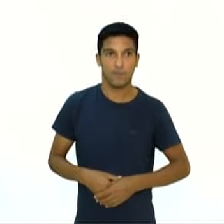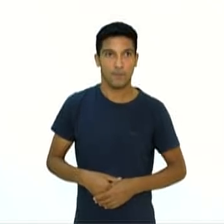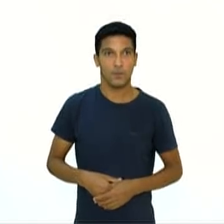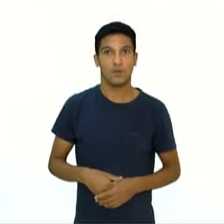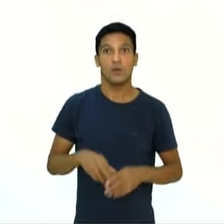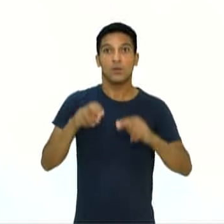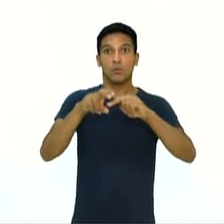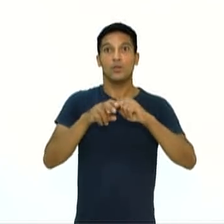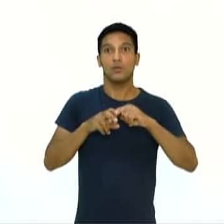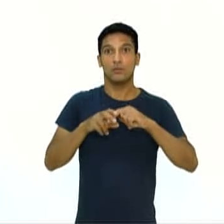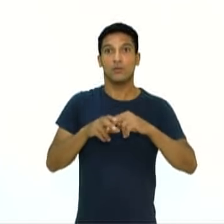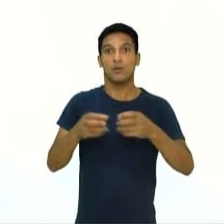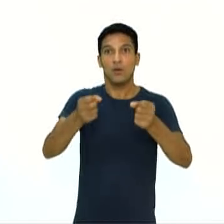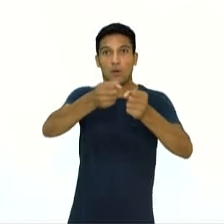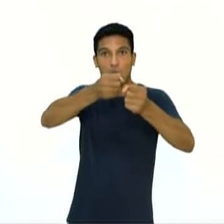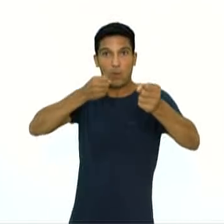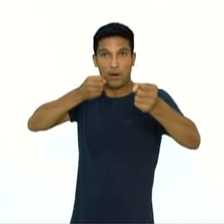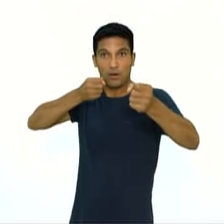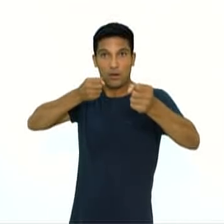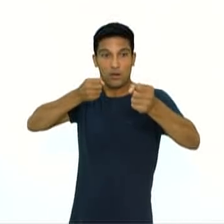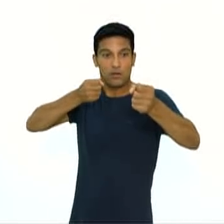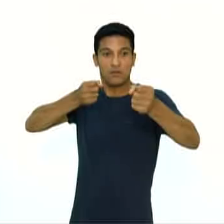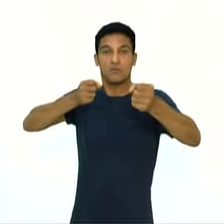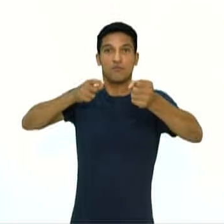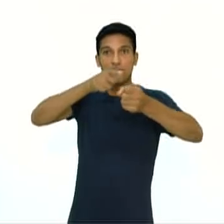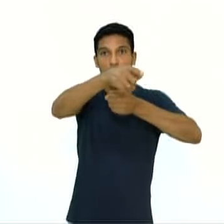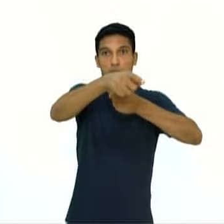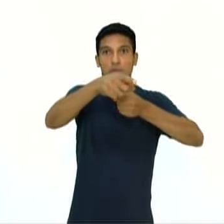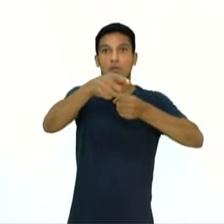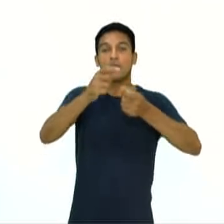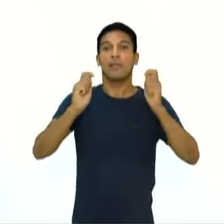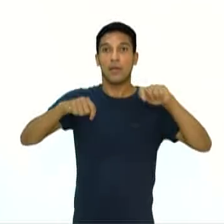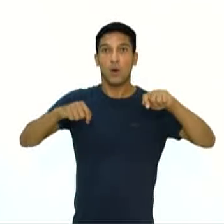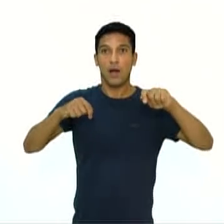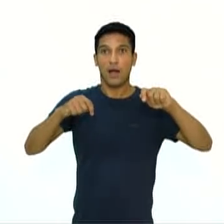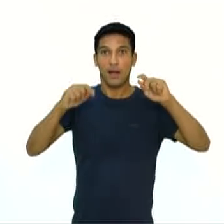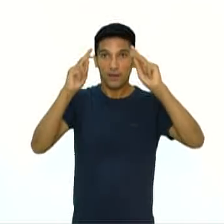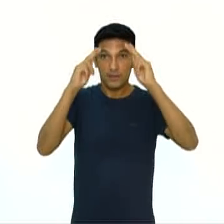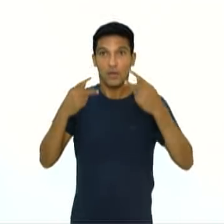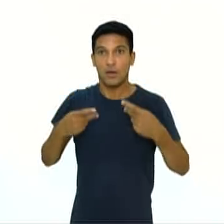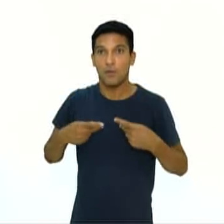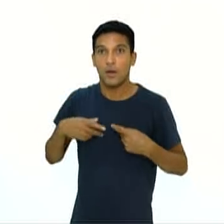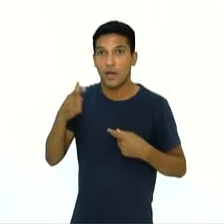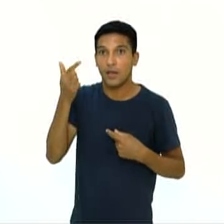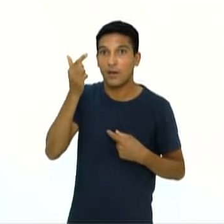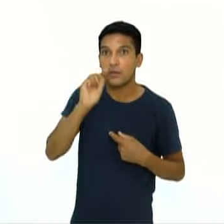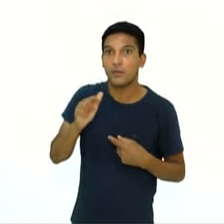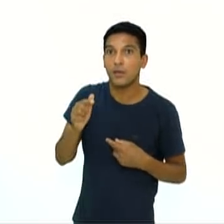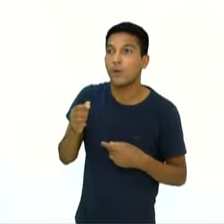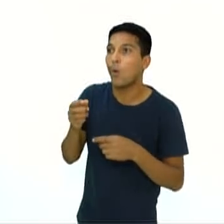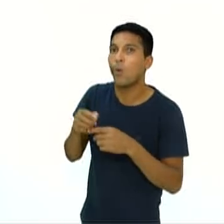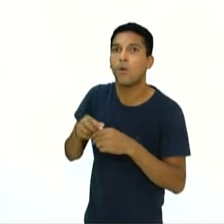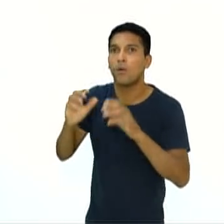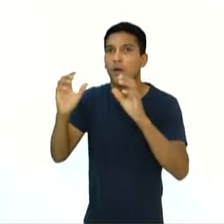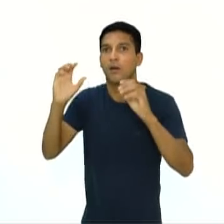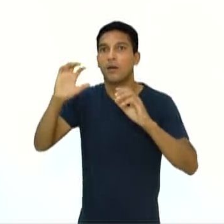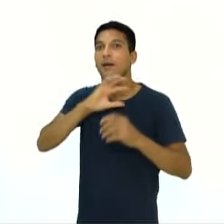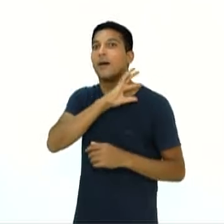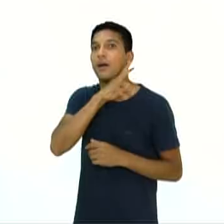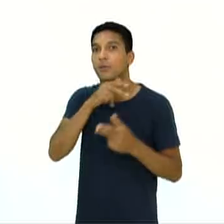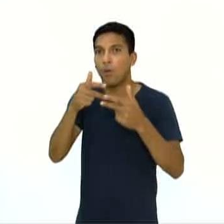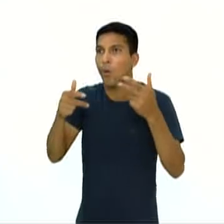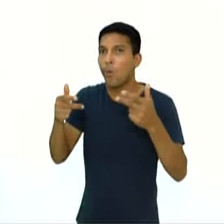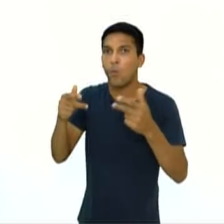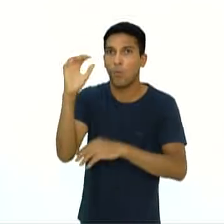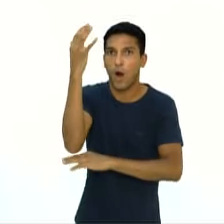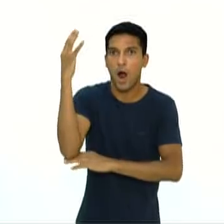sua capacidade de caça e, posteriormente, mudou a forma dos combates nas guerras. Vejam a